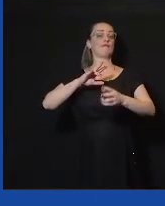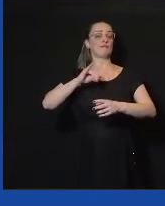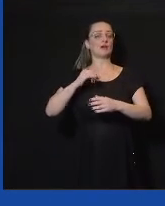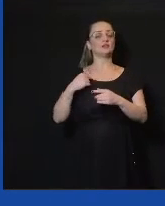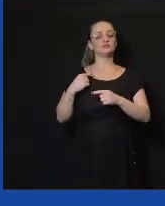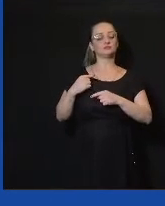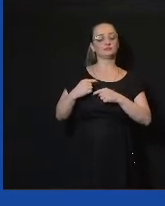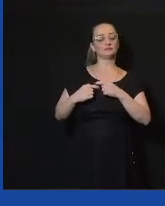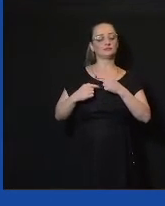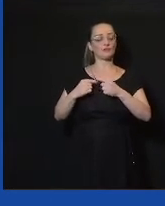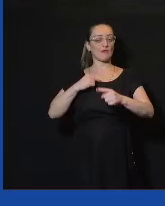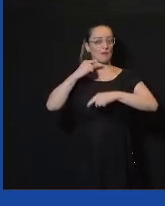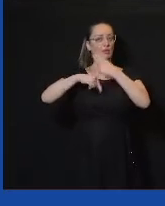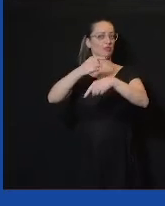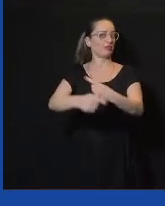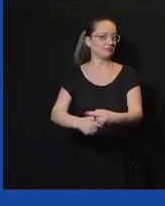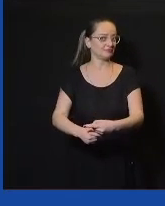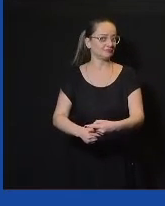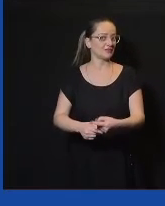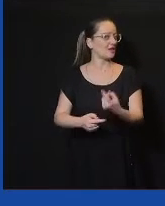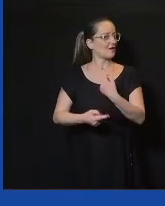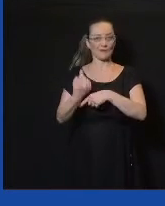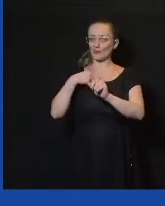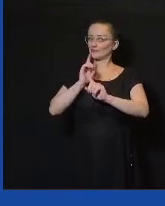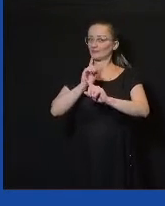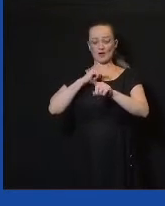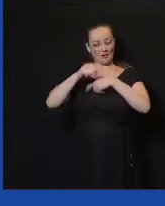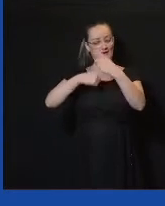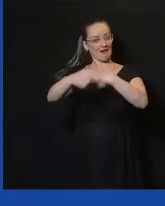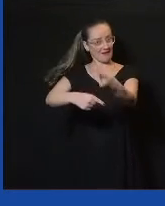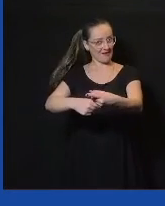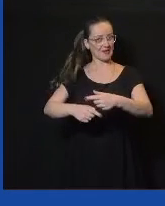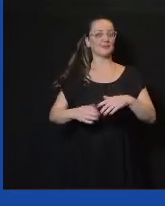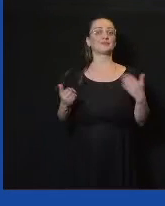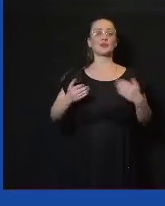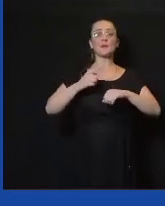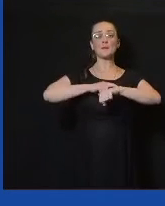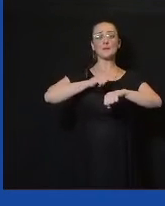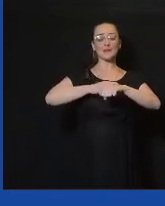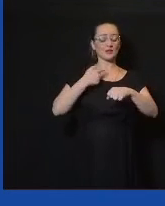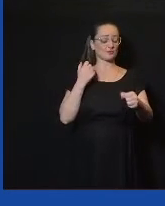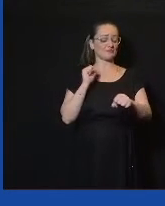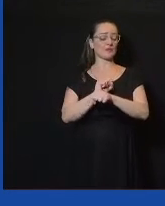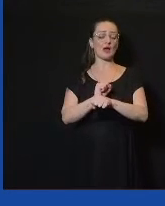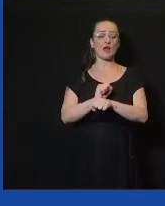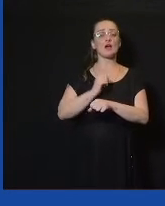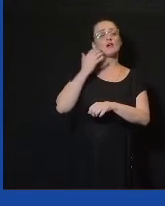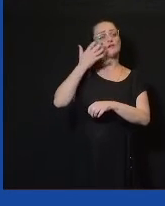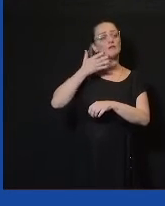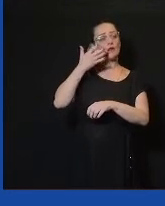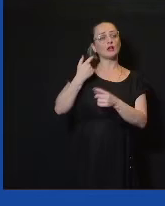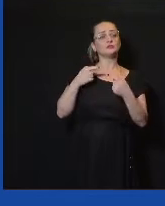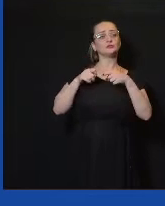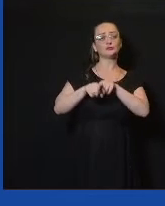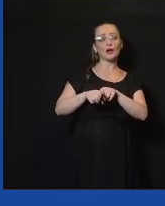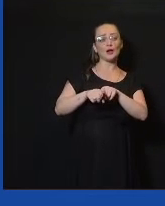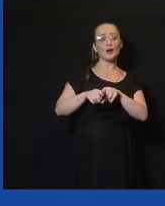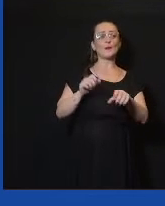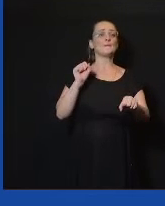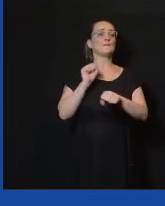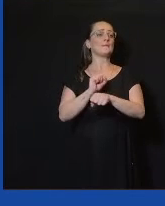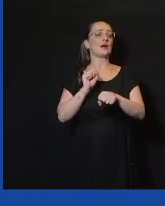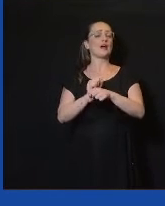devagarinho, quando vem, vem com tudo. E é irreversível. Então, está no momento da gente parar, eu tenho falado dos nossos pares, parar dessa conversa